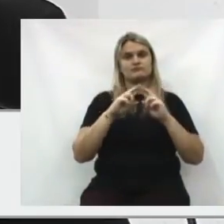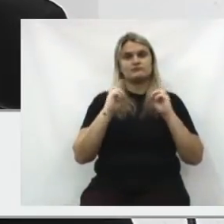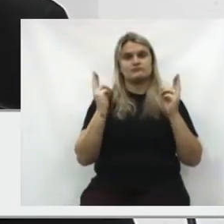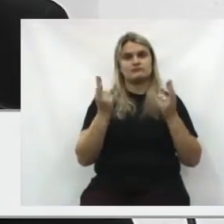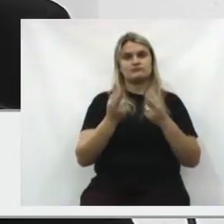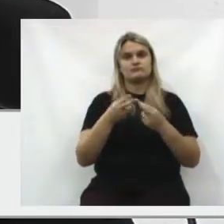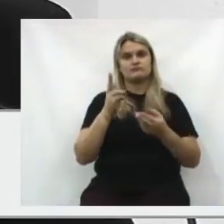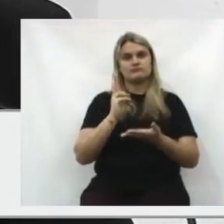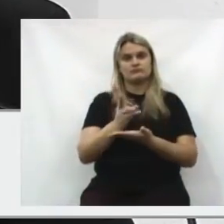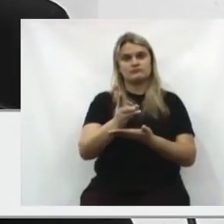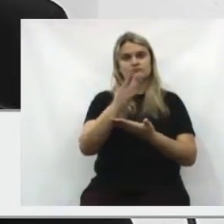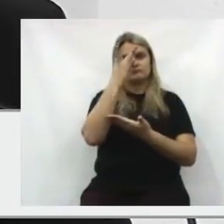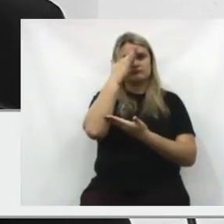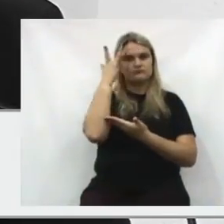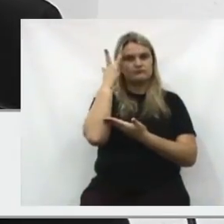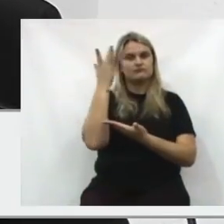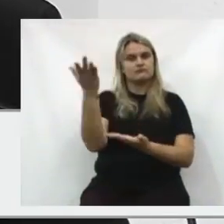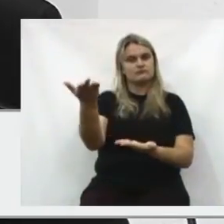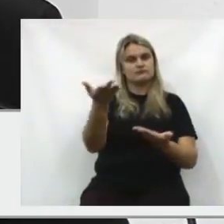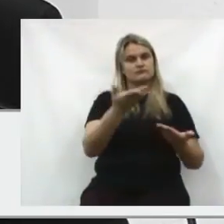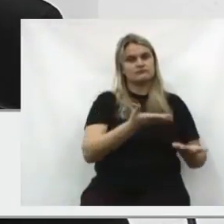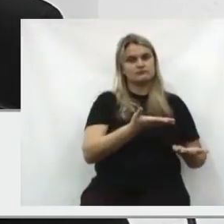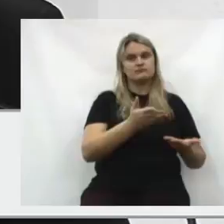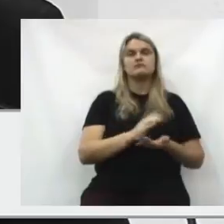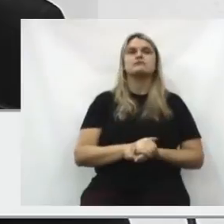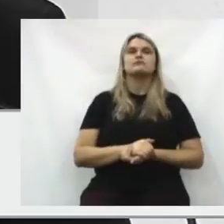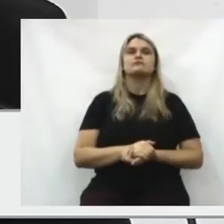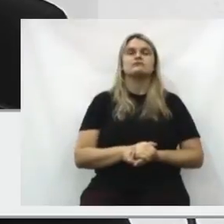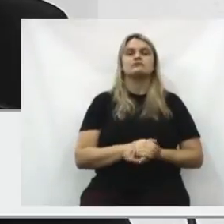ver as nossas sessões sempre com